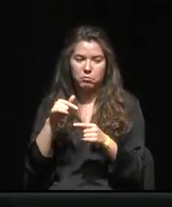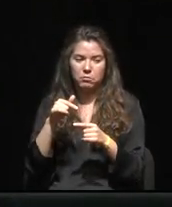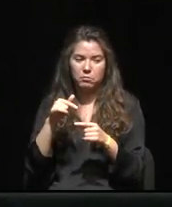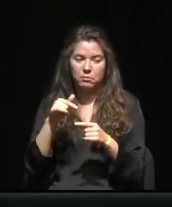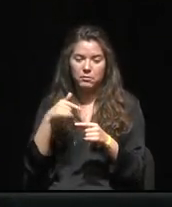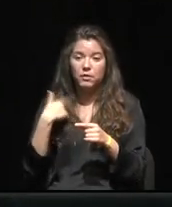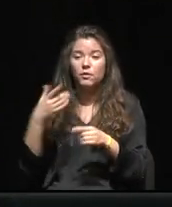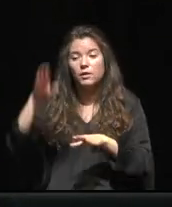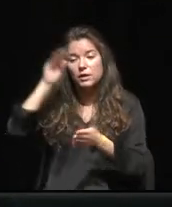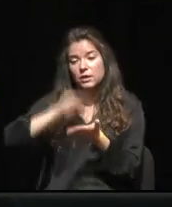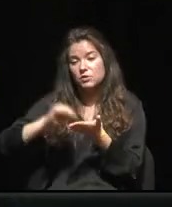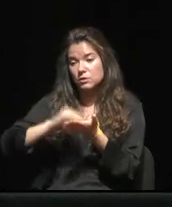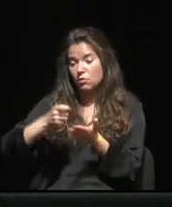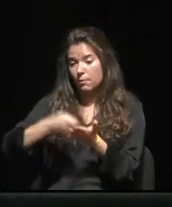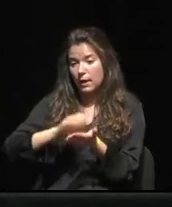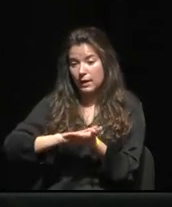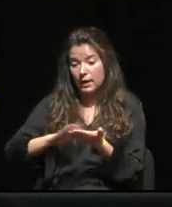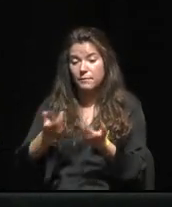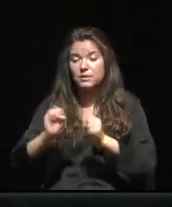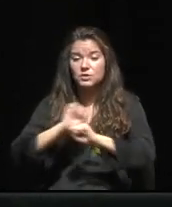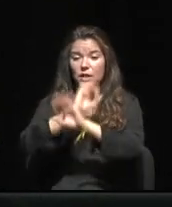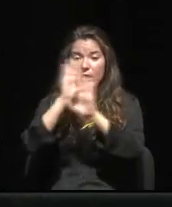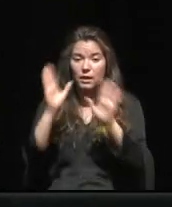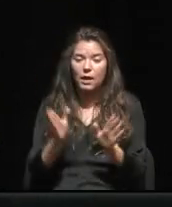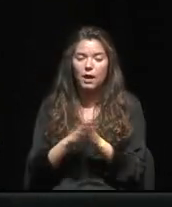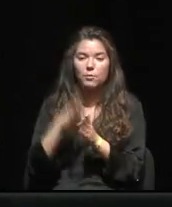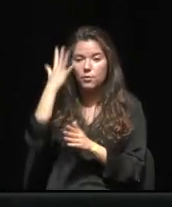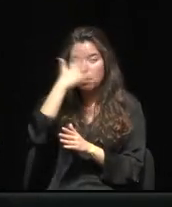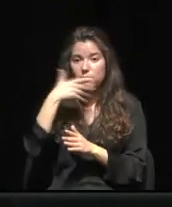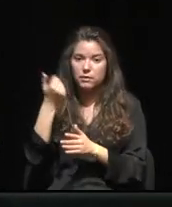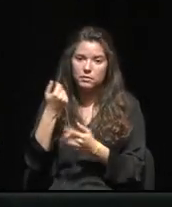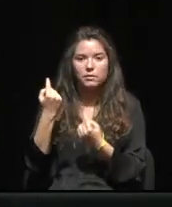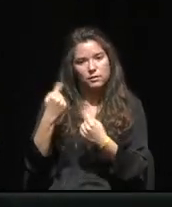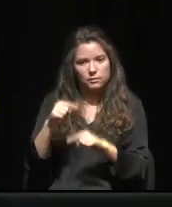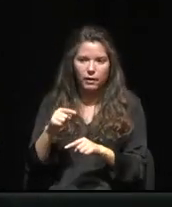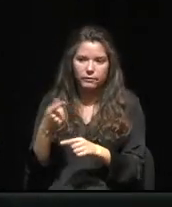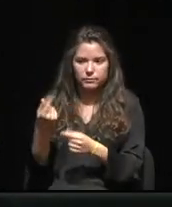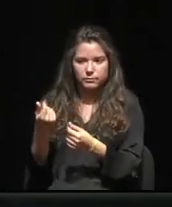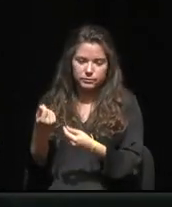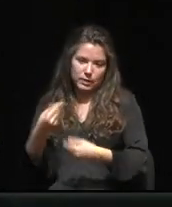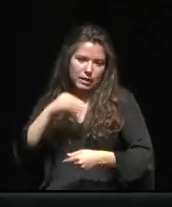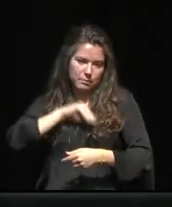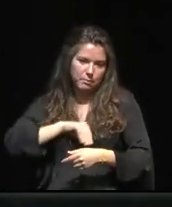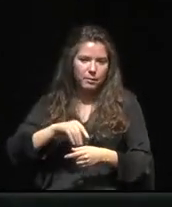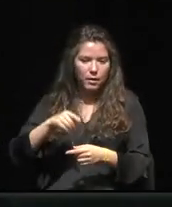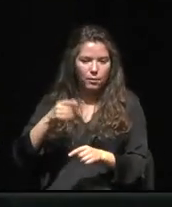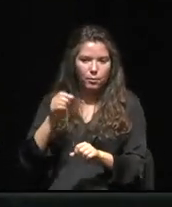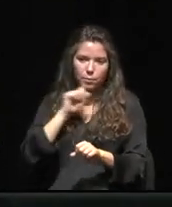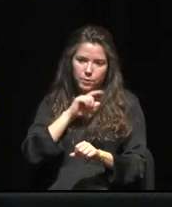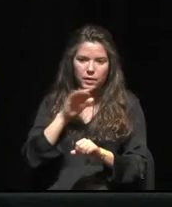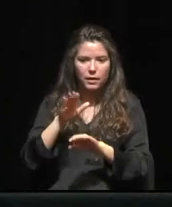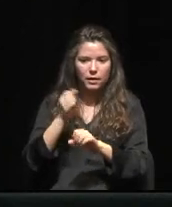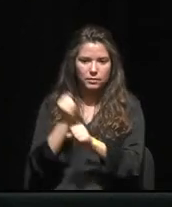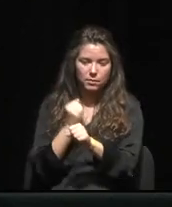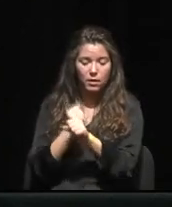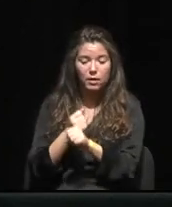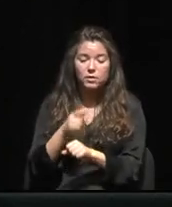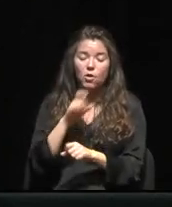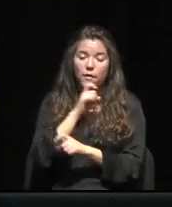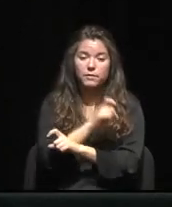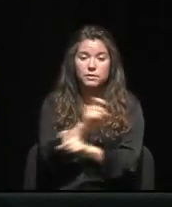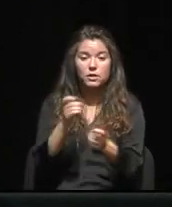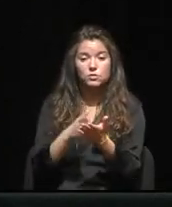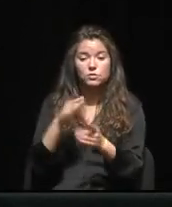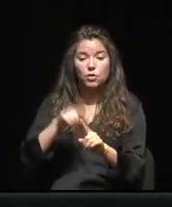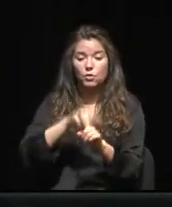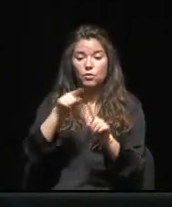que foi de inscrição gratuita mas obviamente feito por atrizes que obviamente foram remuneradas para esse mesmo efeito portanto dar-lhe essa nota e dizer-lhe que